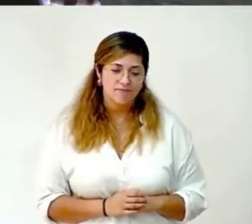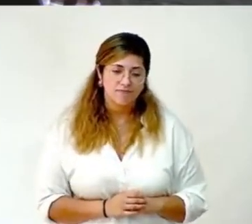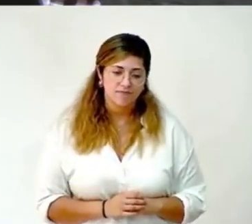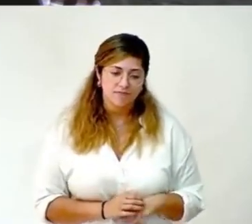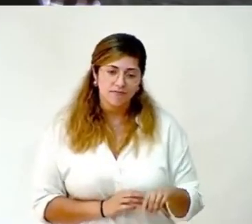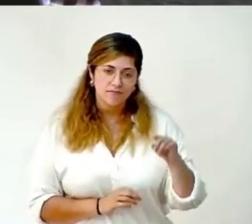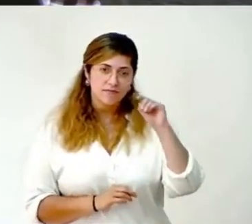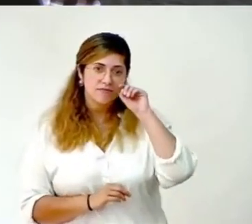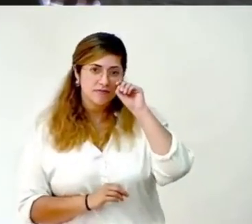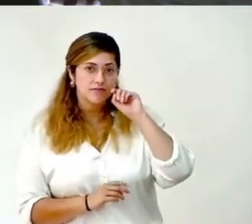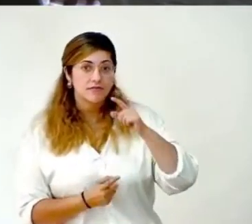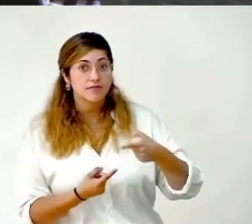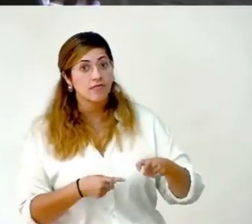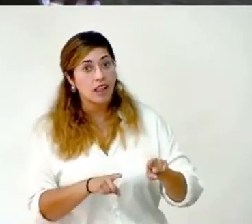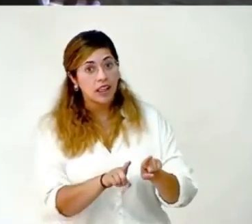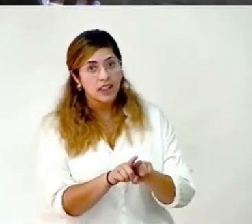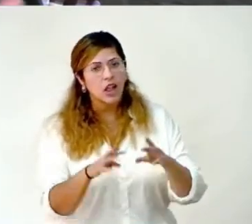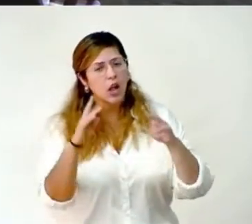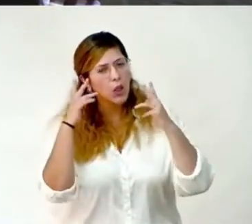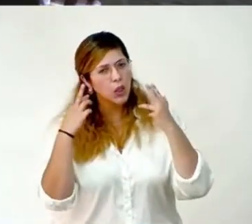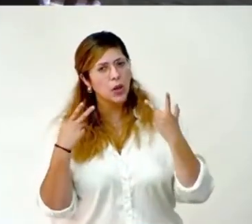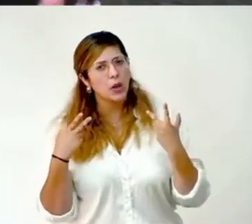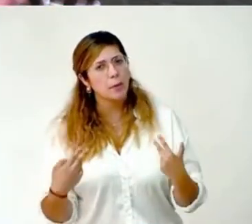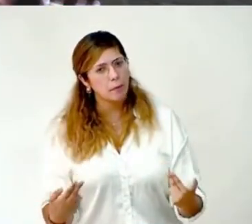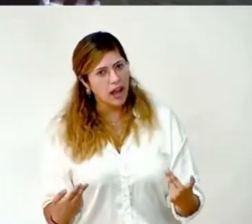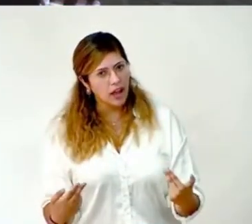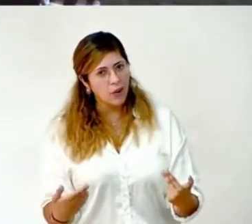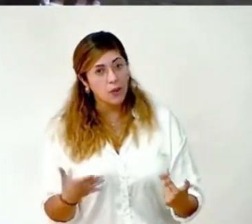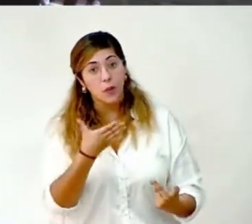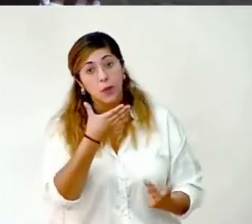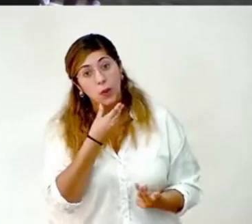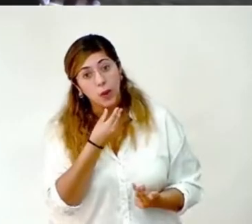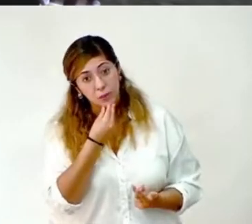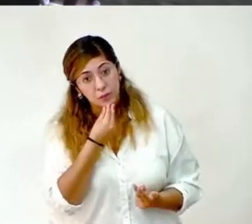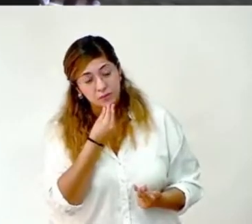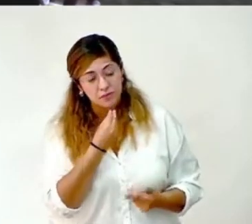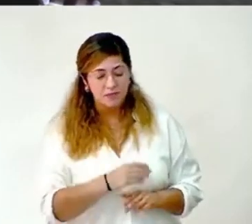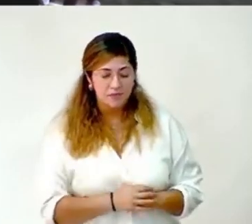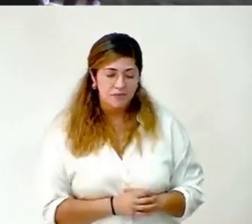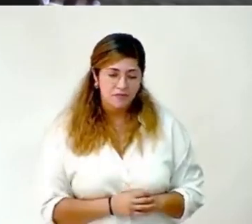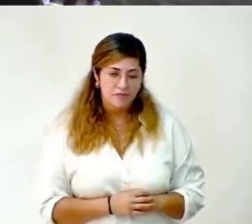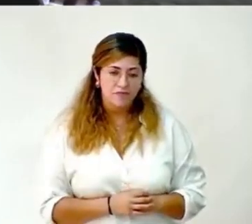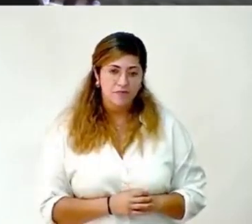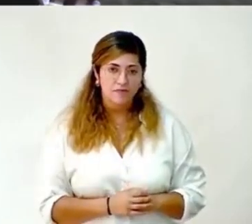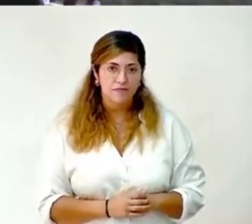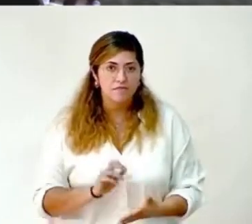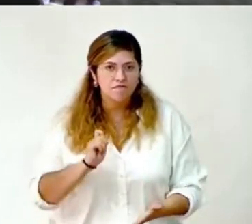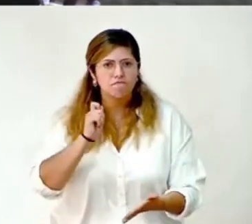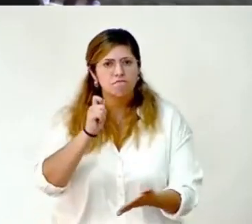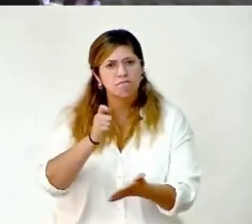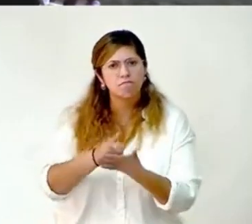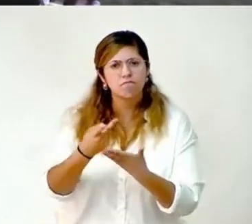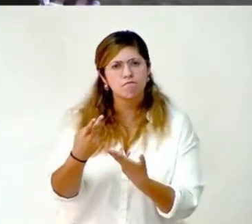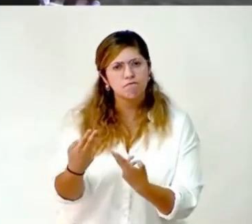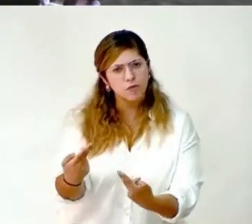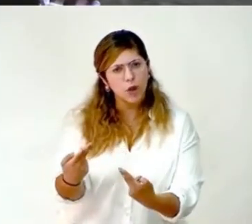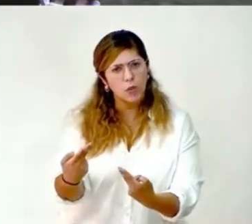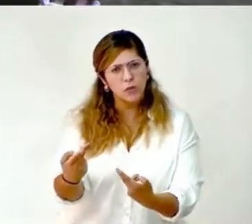O movimento natural do ser humano é pagar na mesma